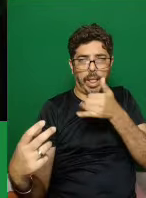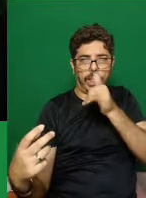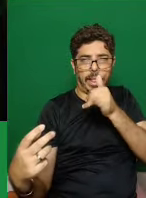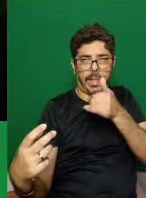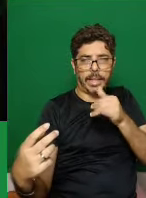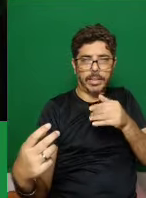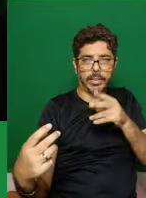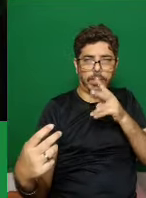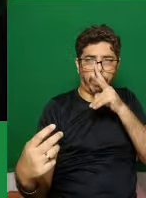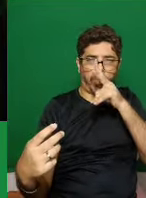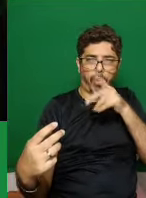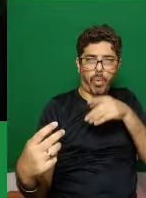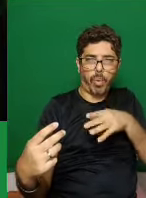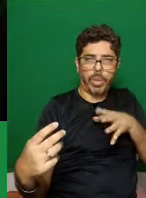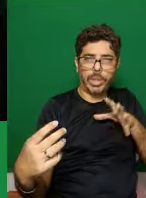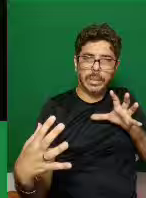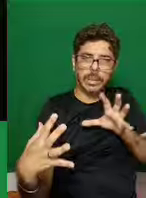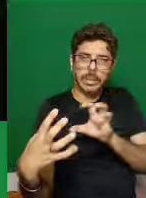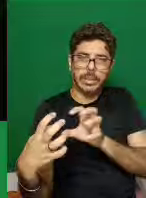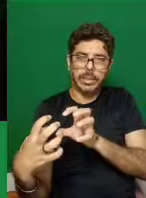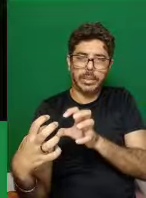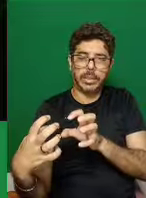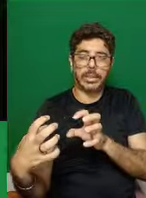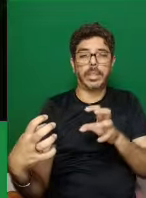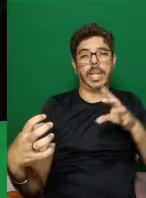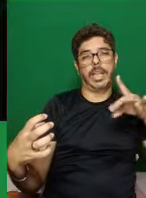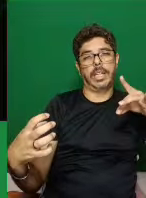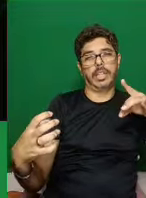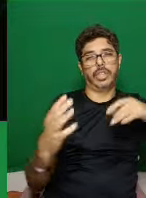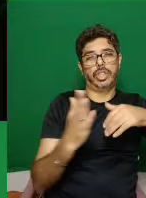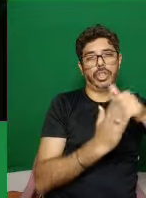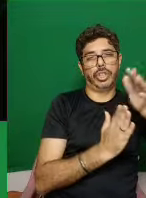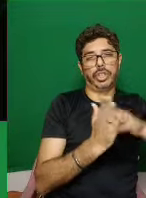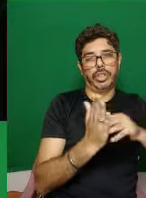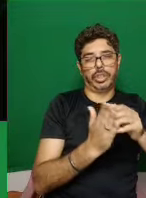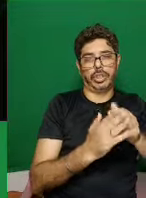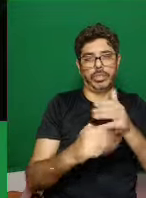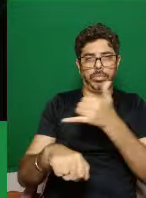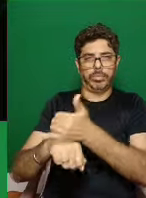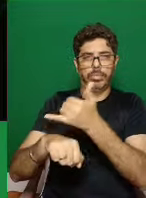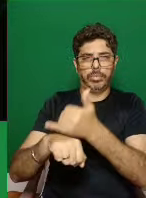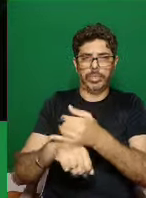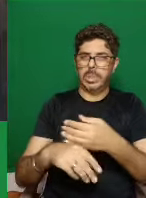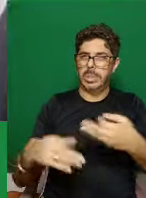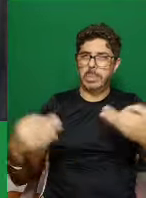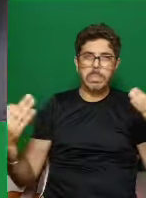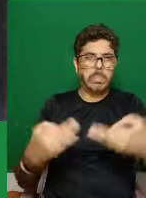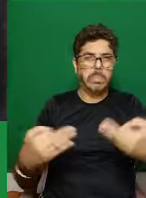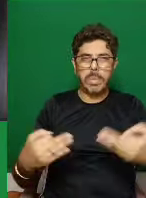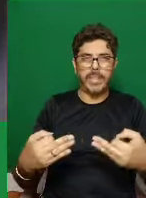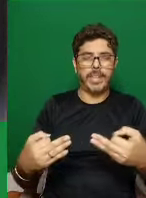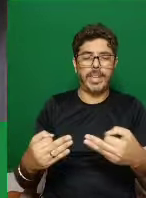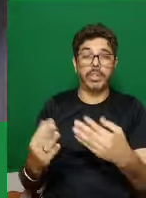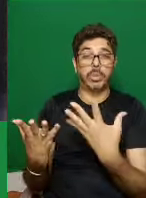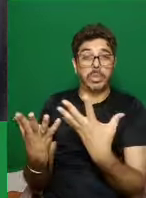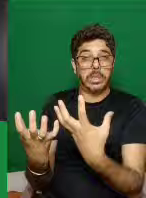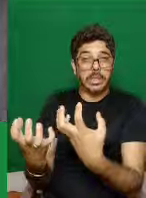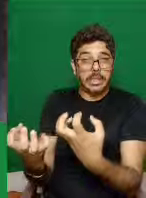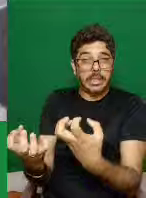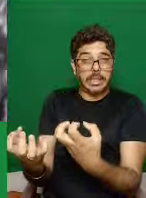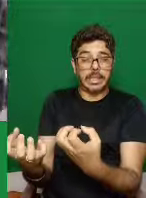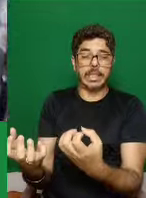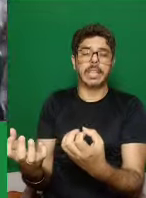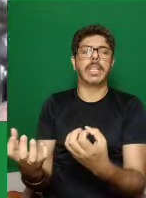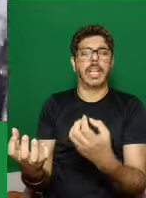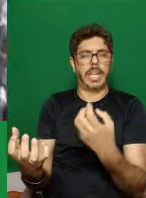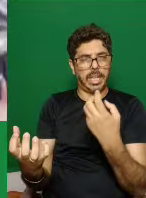à peça por uma intensa força elétrica. Essa força elétrica entre a tinta e o metal é o que garante o acabamento de alta qualidade